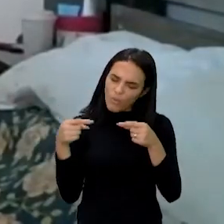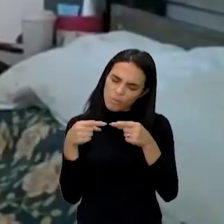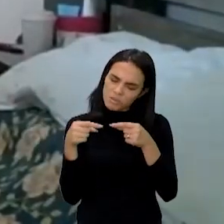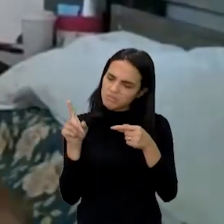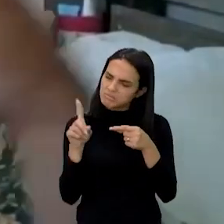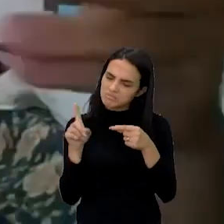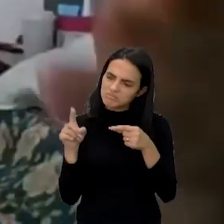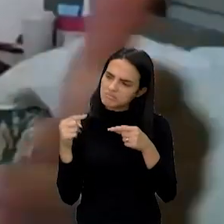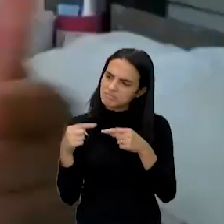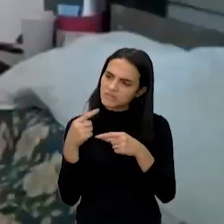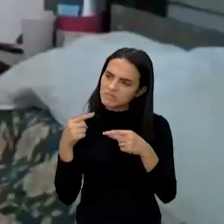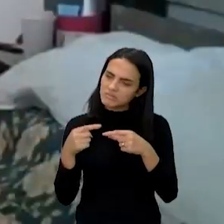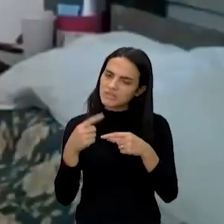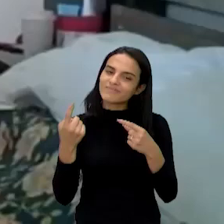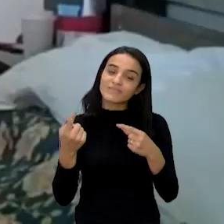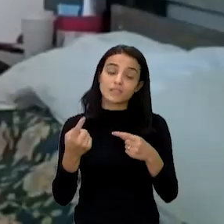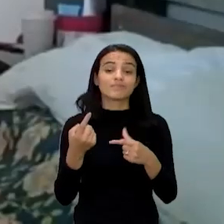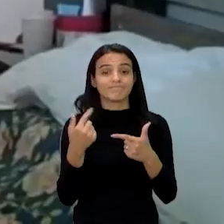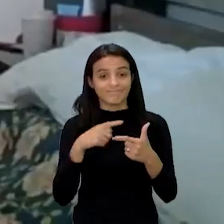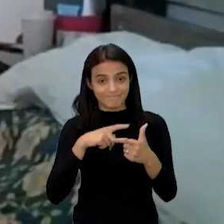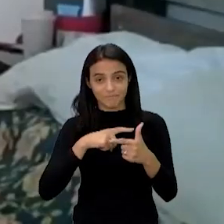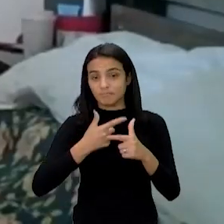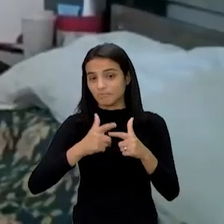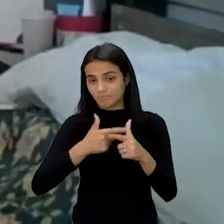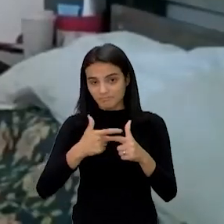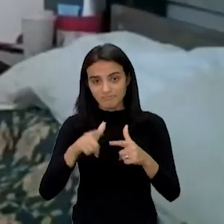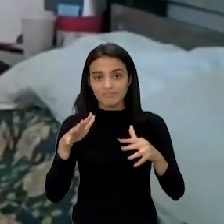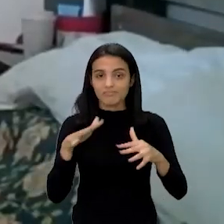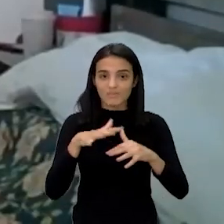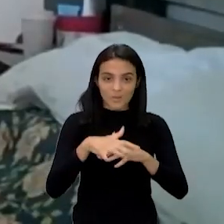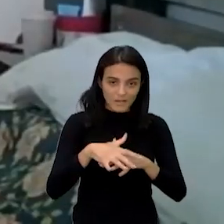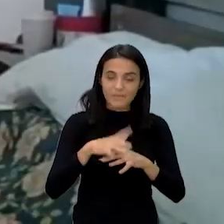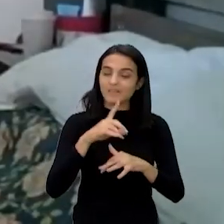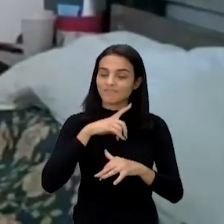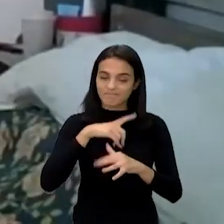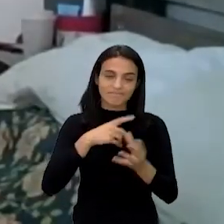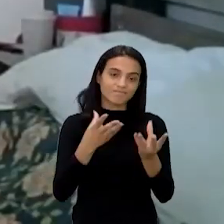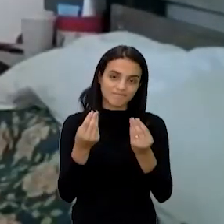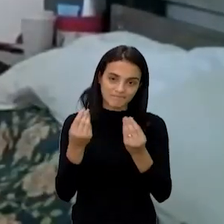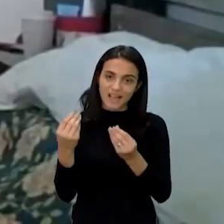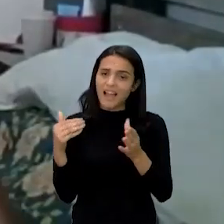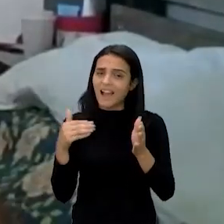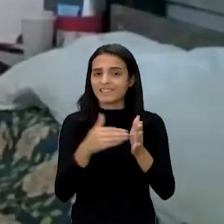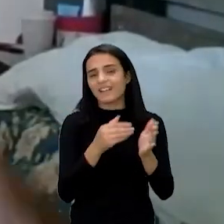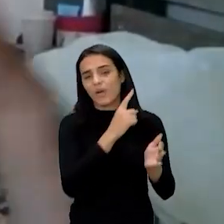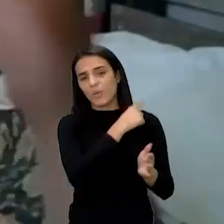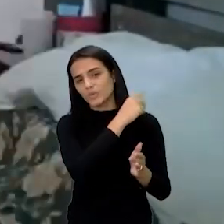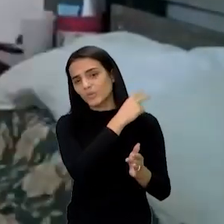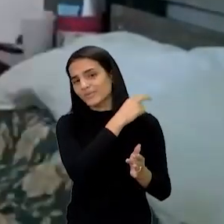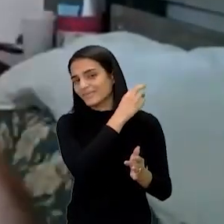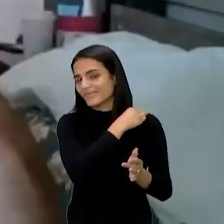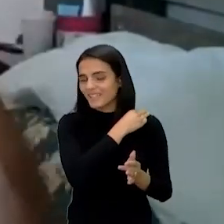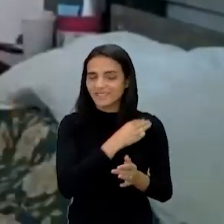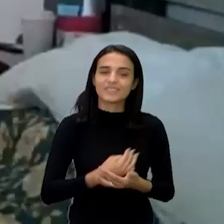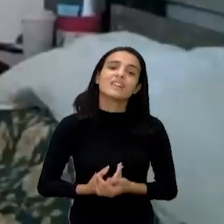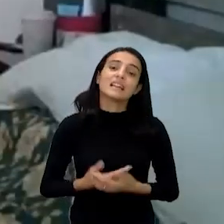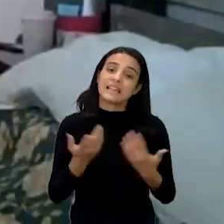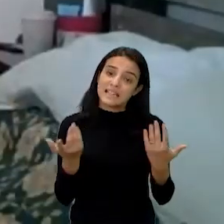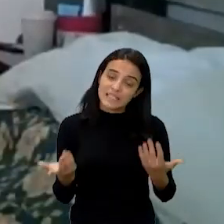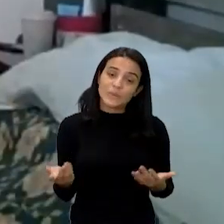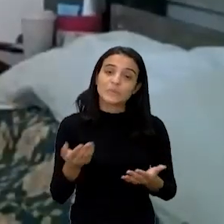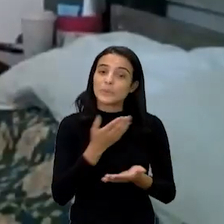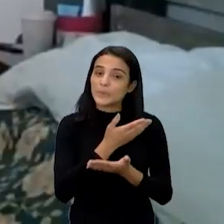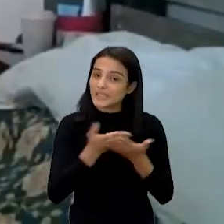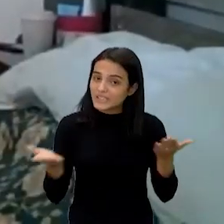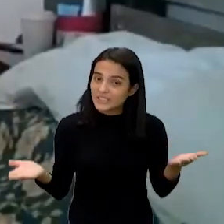Então eu comecei a ter muitos problemas com matemática, isso foi até o ensino médio, tive problemas de reprovação.